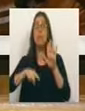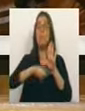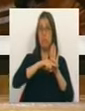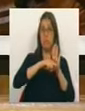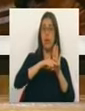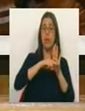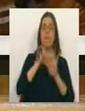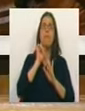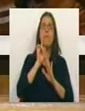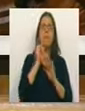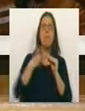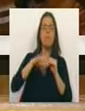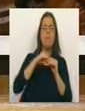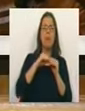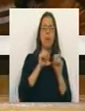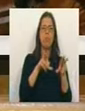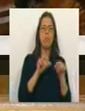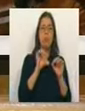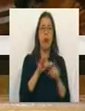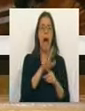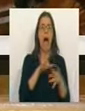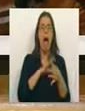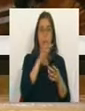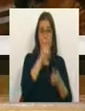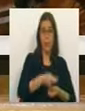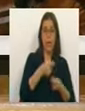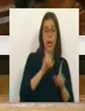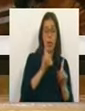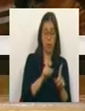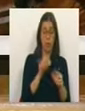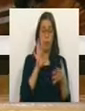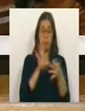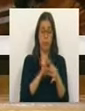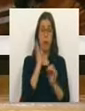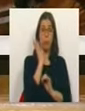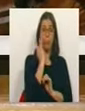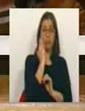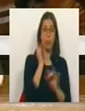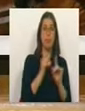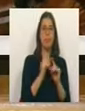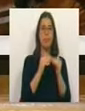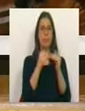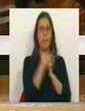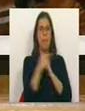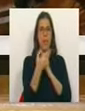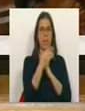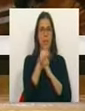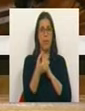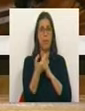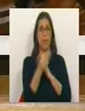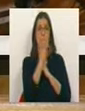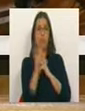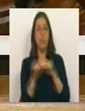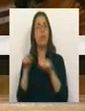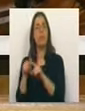negativa do valor acrescentado bruto do ramo agrícola, quer em termos nominais, menos 7,7%,